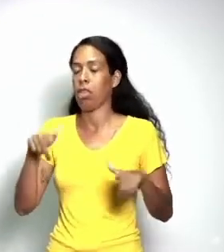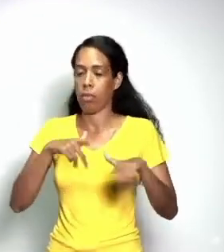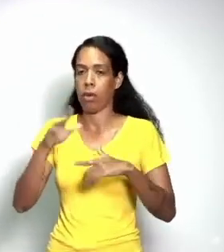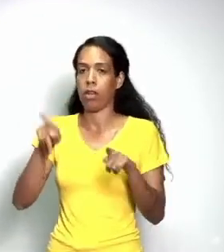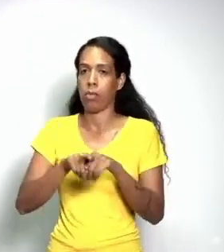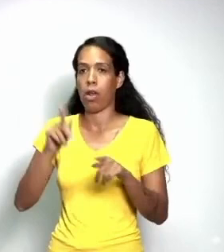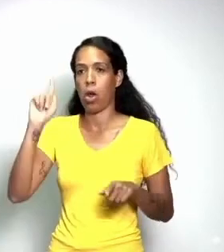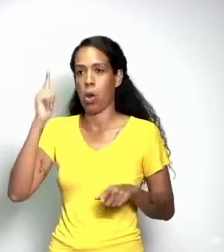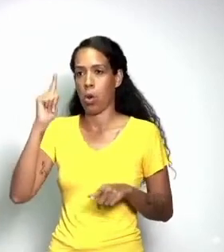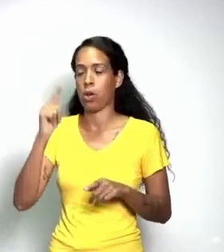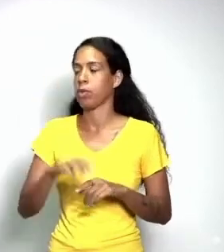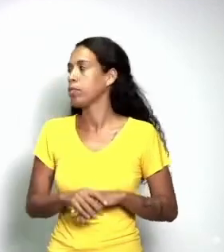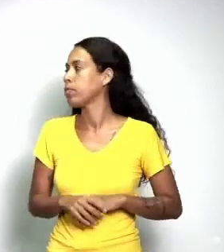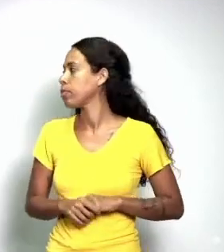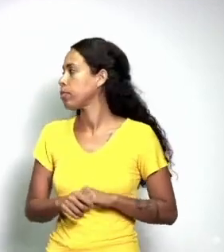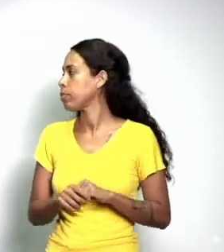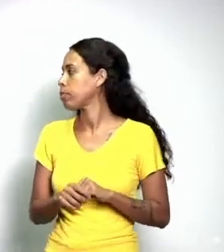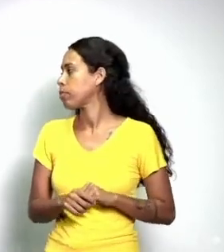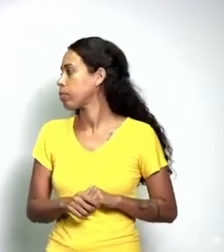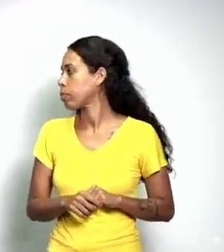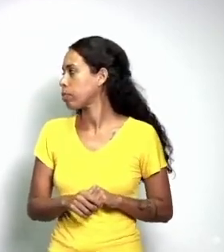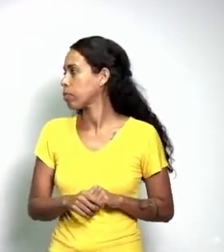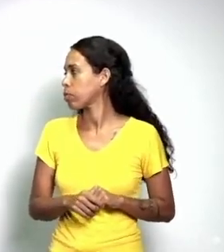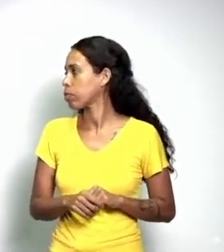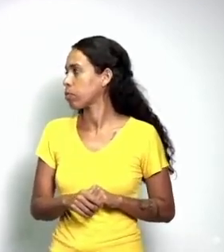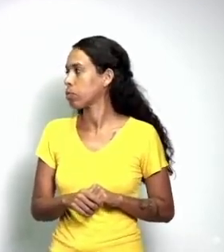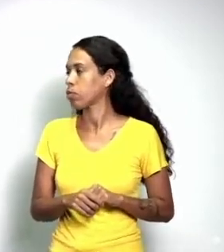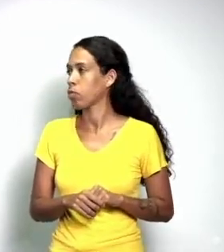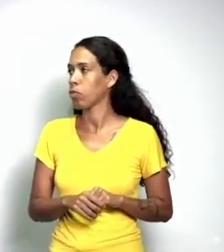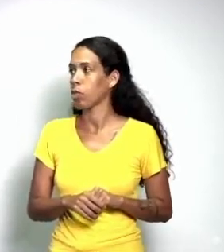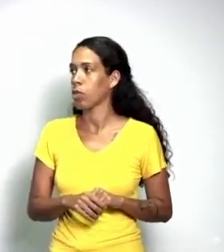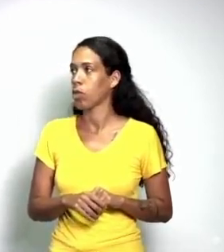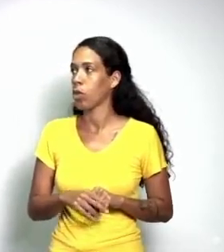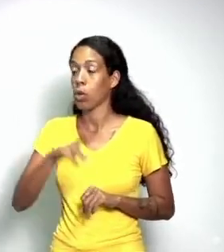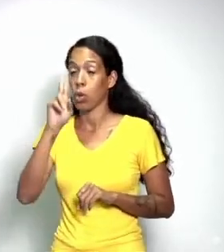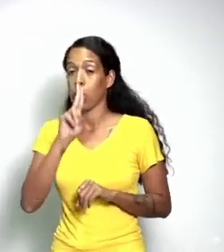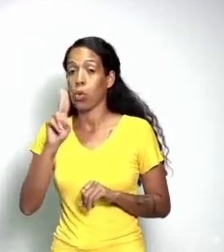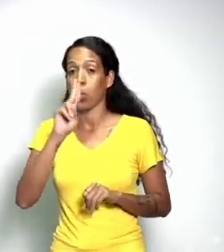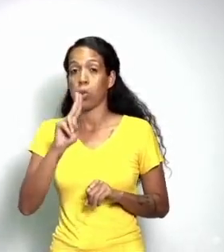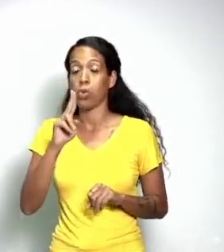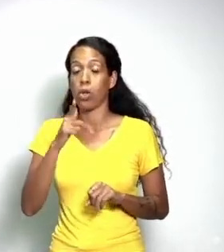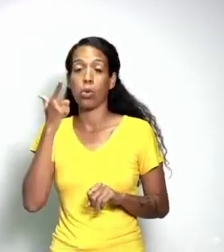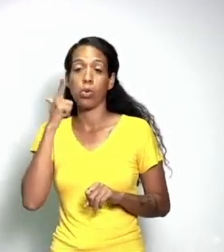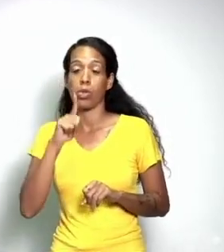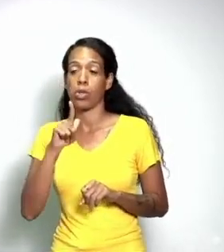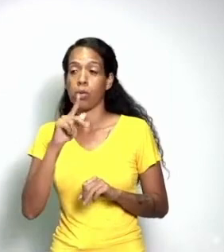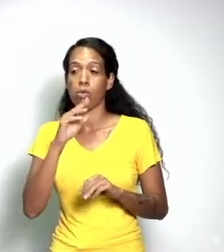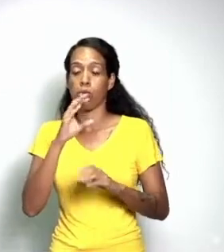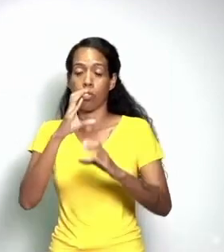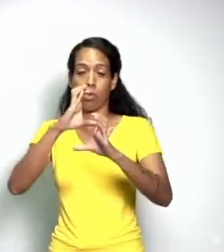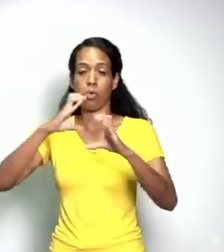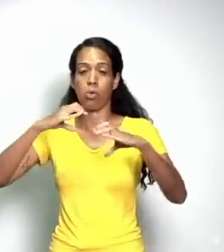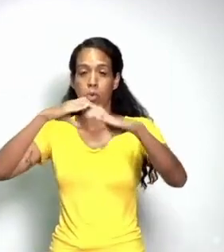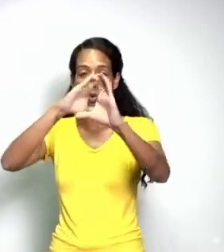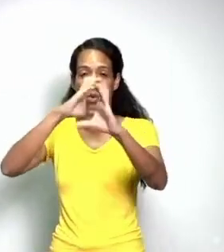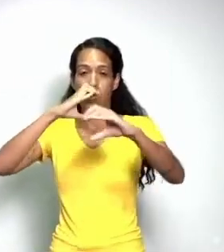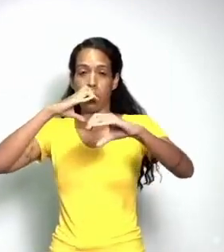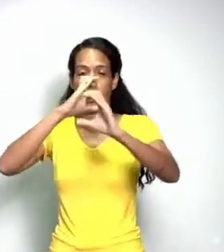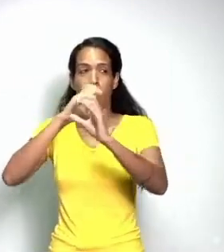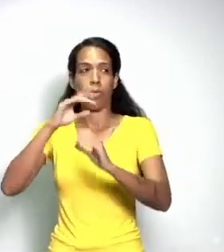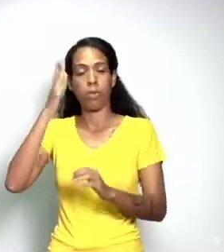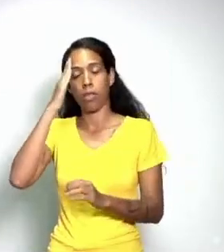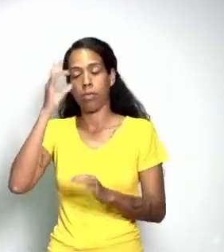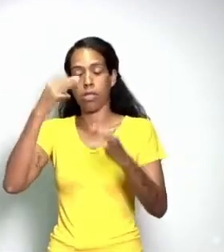Goiânia. E é isso. É, usa-se a cartela de foco para garantir o foco através do picking também, para ver se está